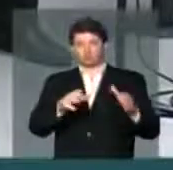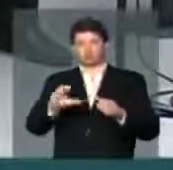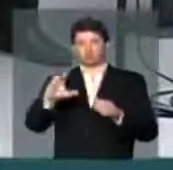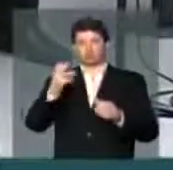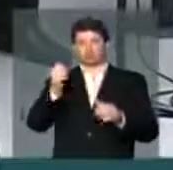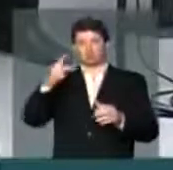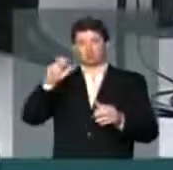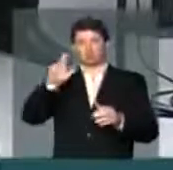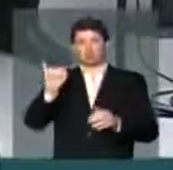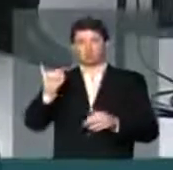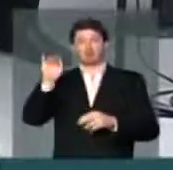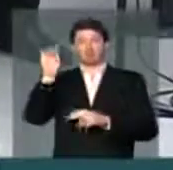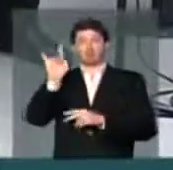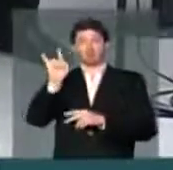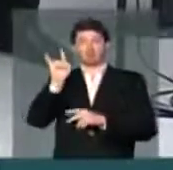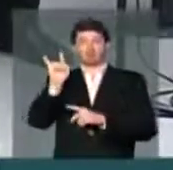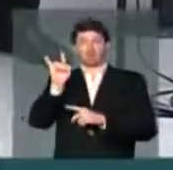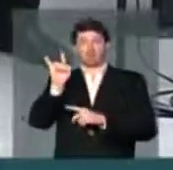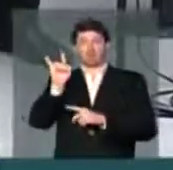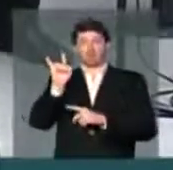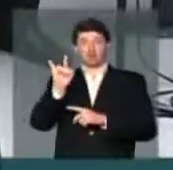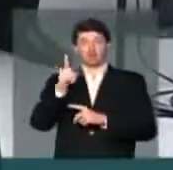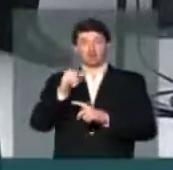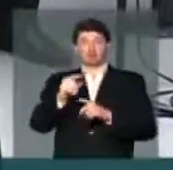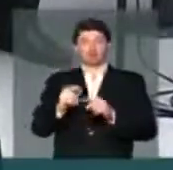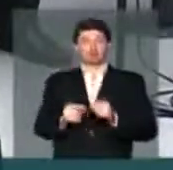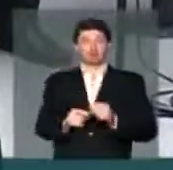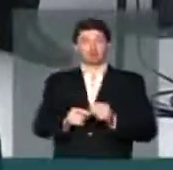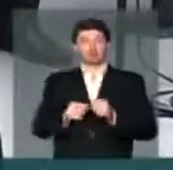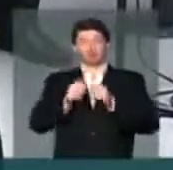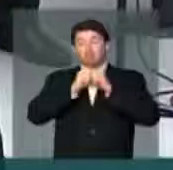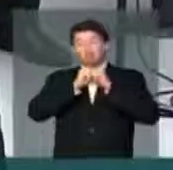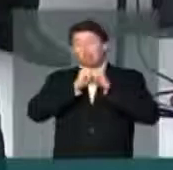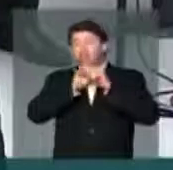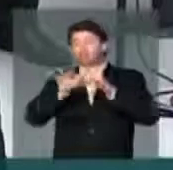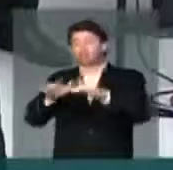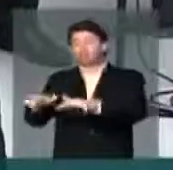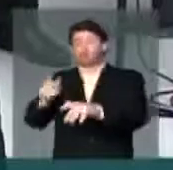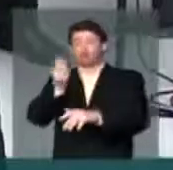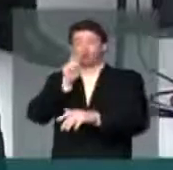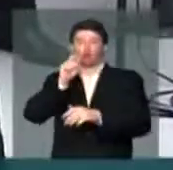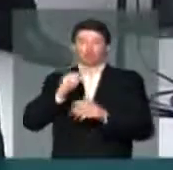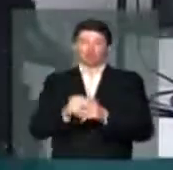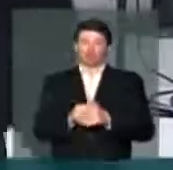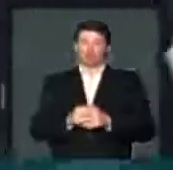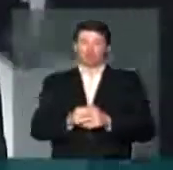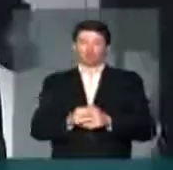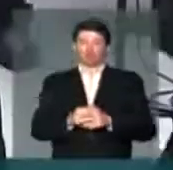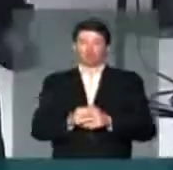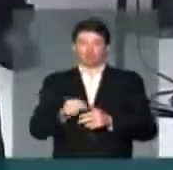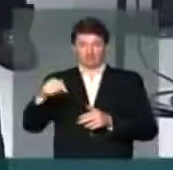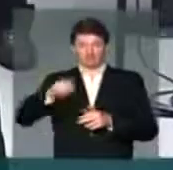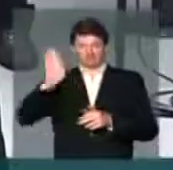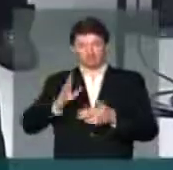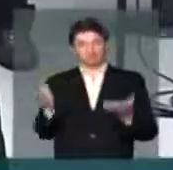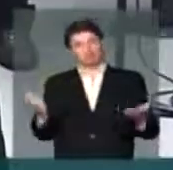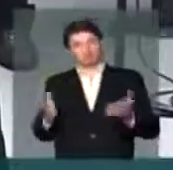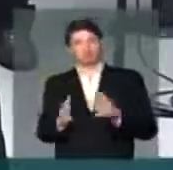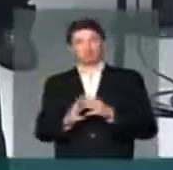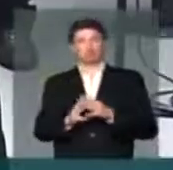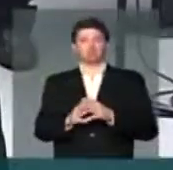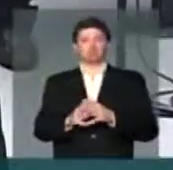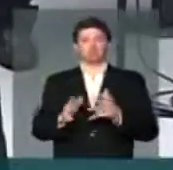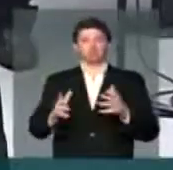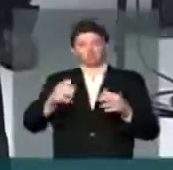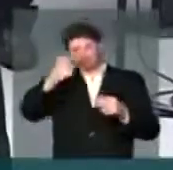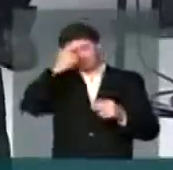Chapare boliviano. E isso serviu para inundar de drogas as nossas cidades. Então eu queria aqui parabenizar mais uma vez Vossa Excelência